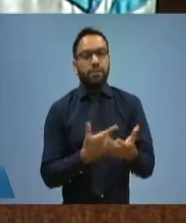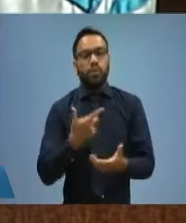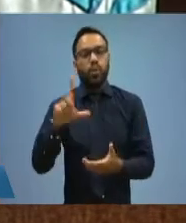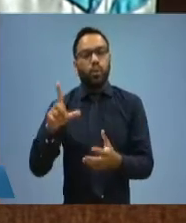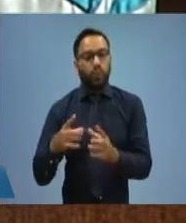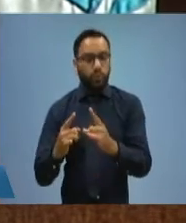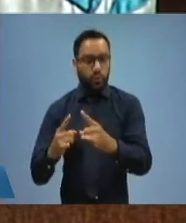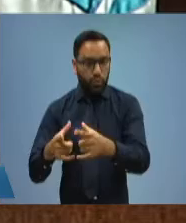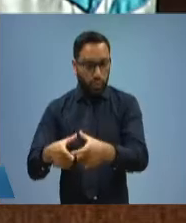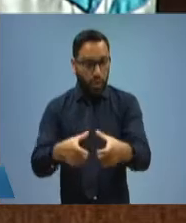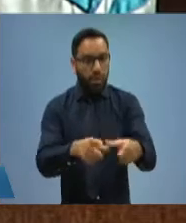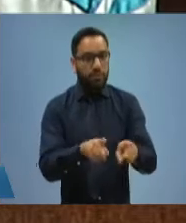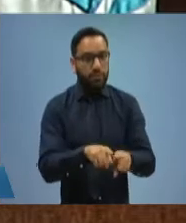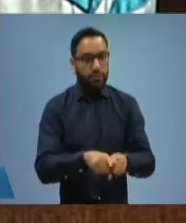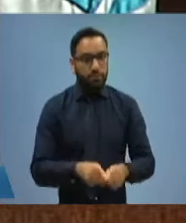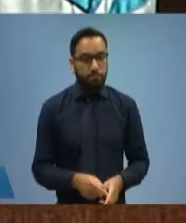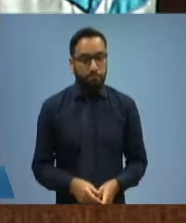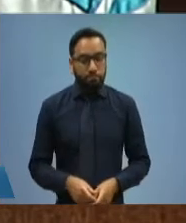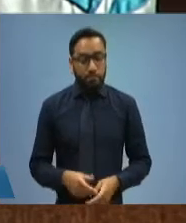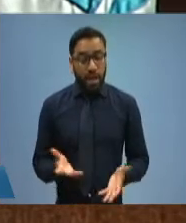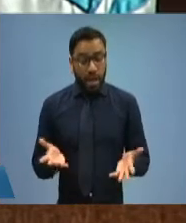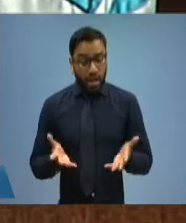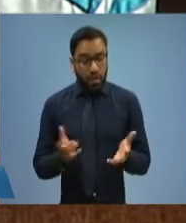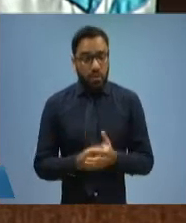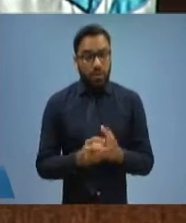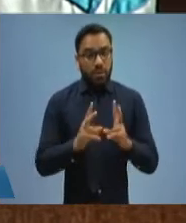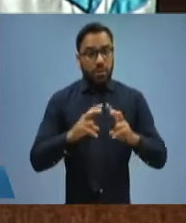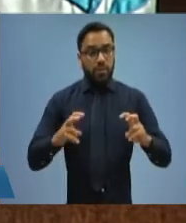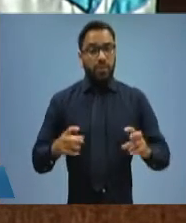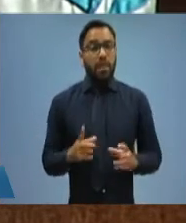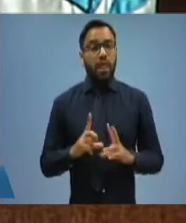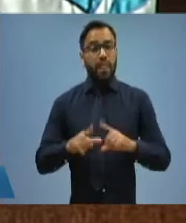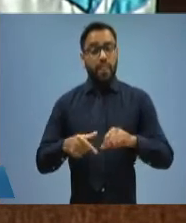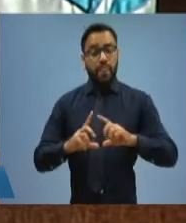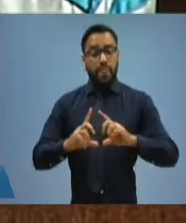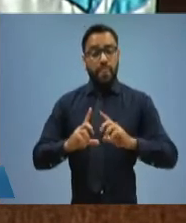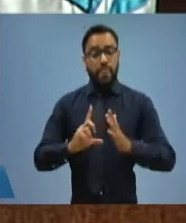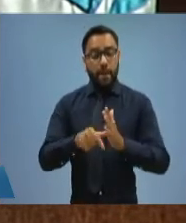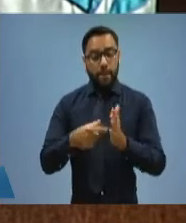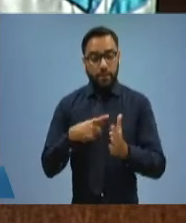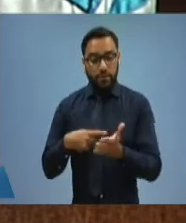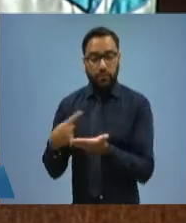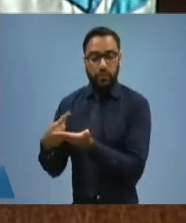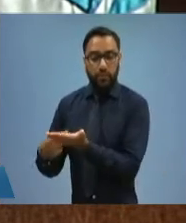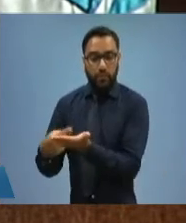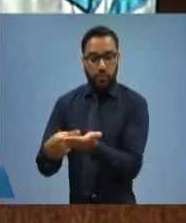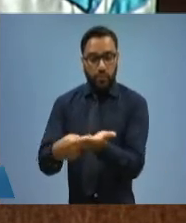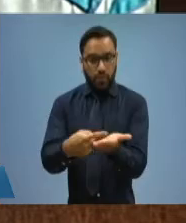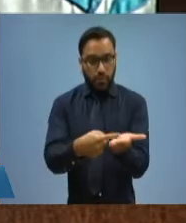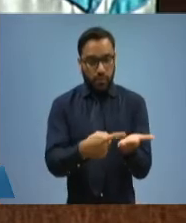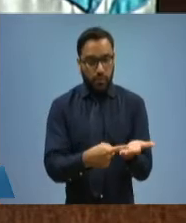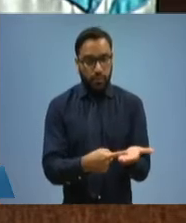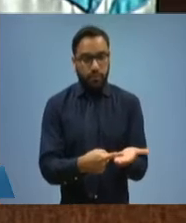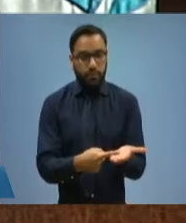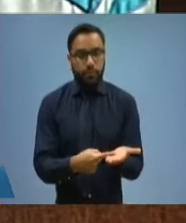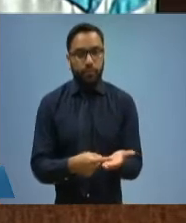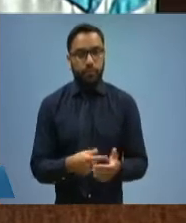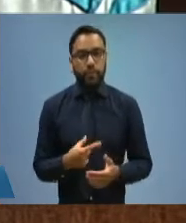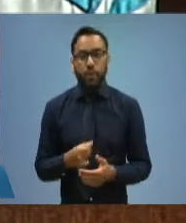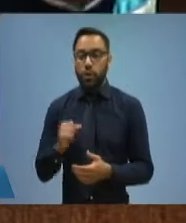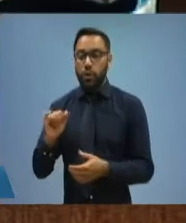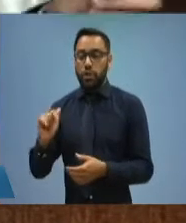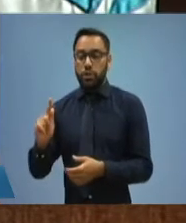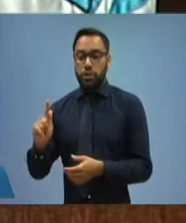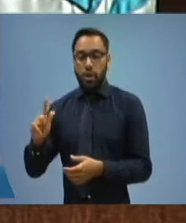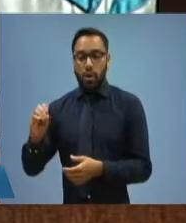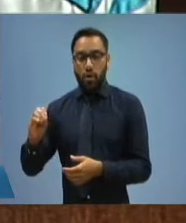na cidade de Florianópolis, através de um acordo de cooperação que precisa ser revisto entre o IGEOF,